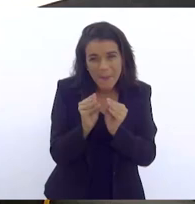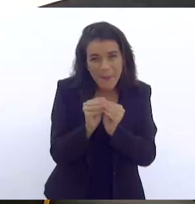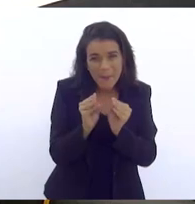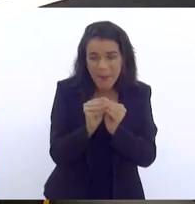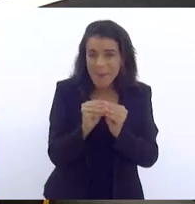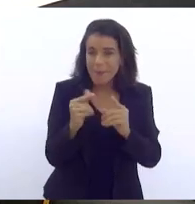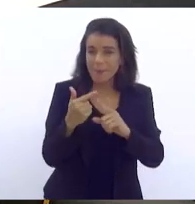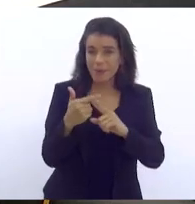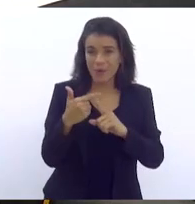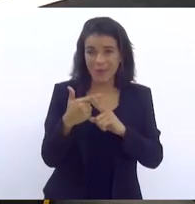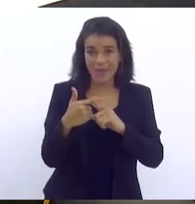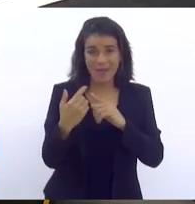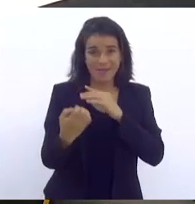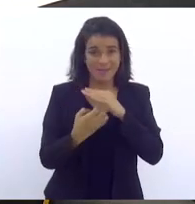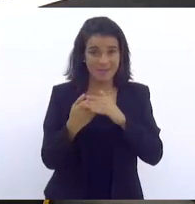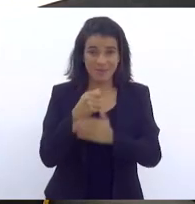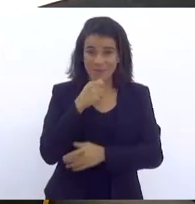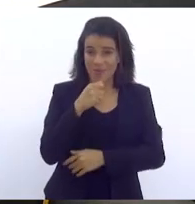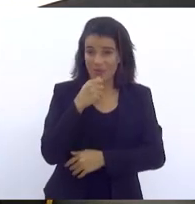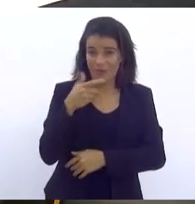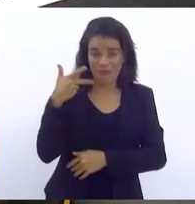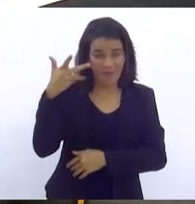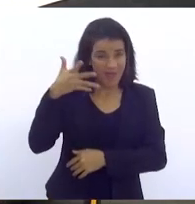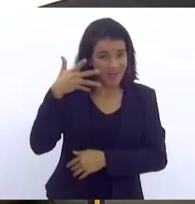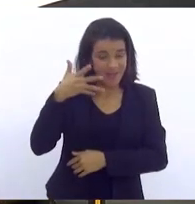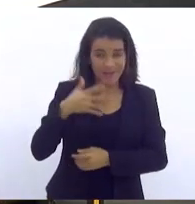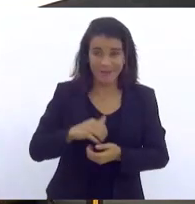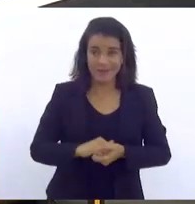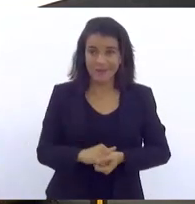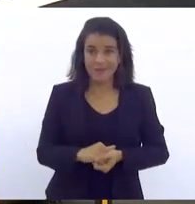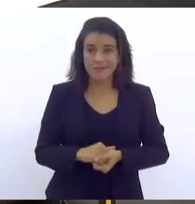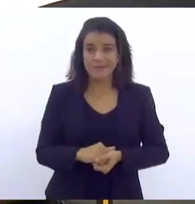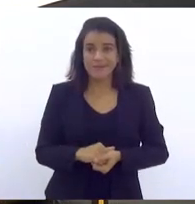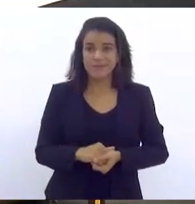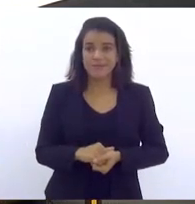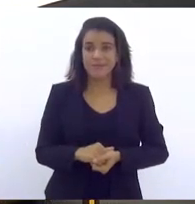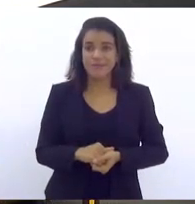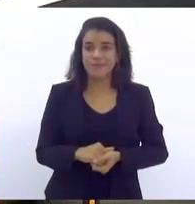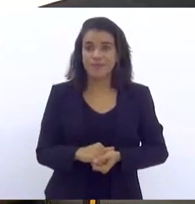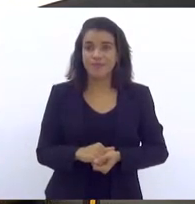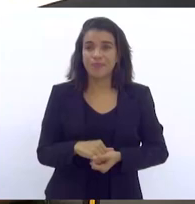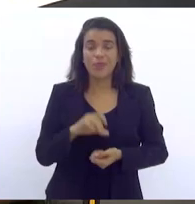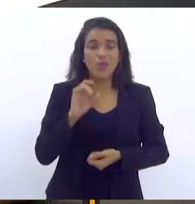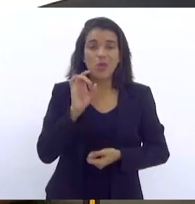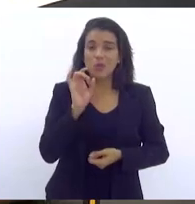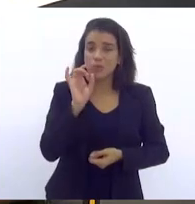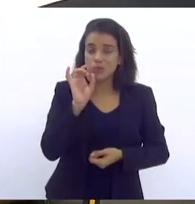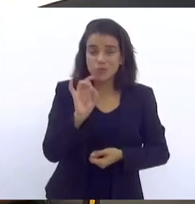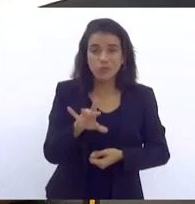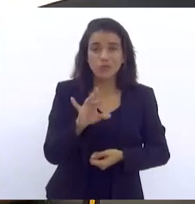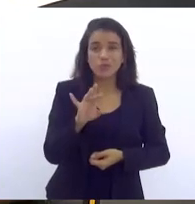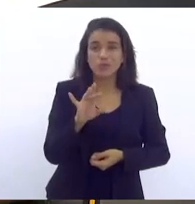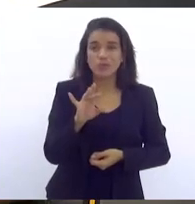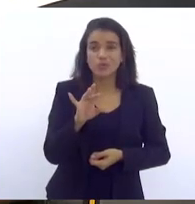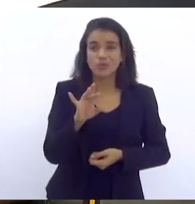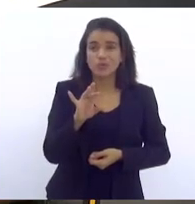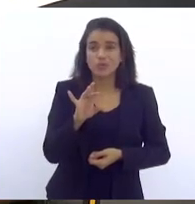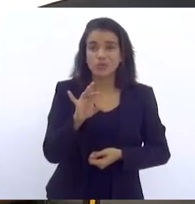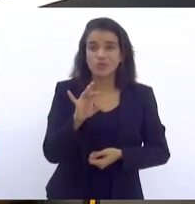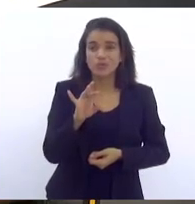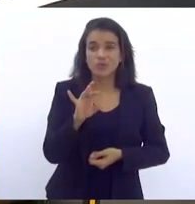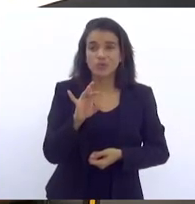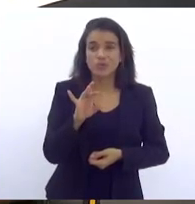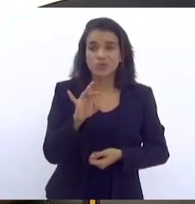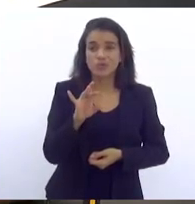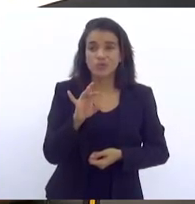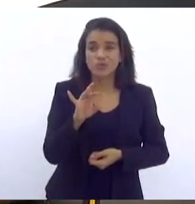concessionárias ainda não falaram com certeza eh não eu só vou fazer uma Oi